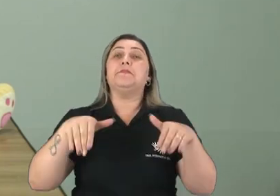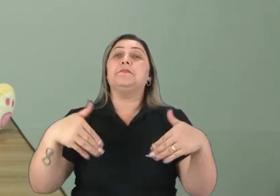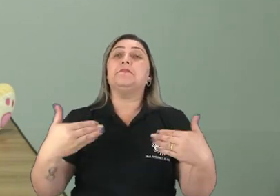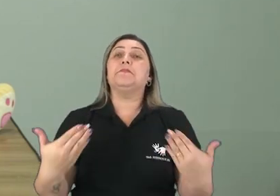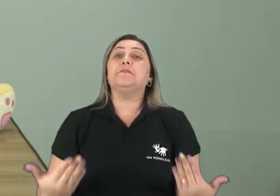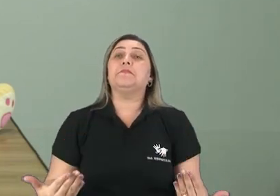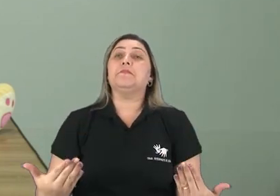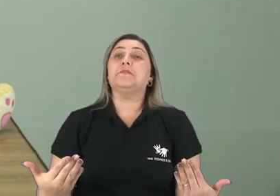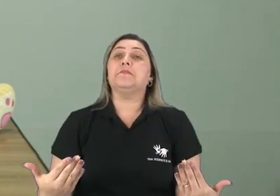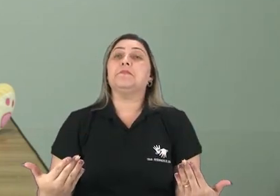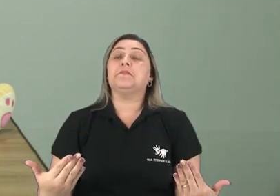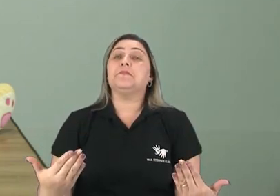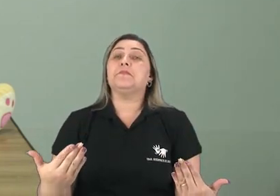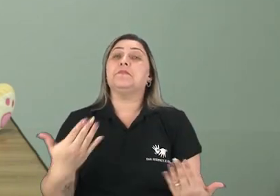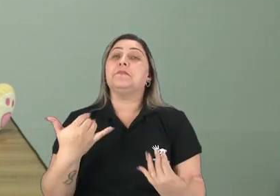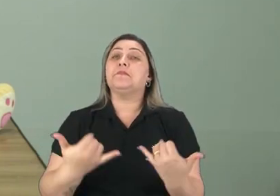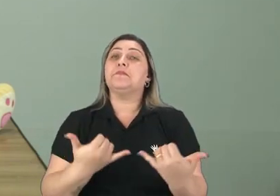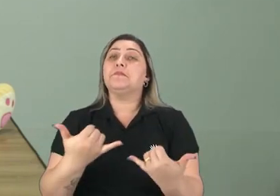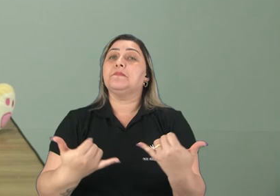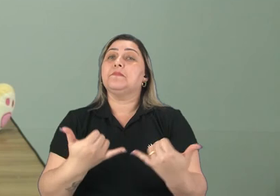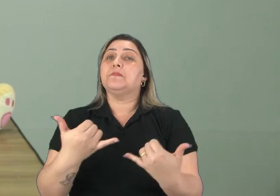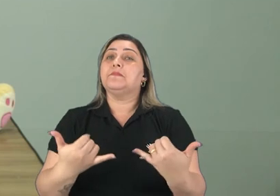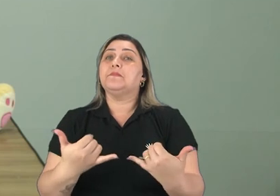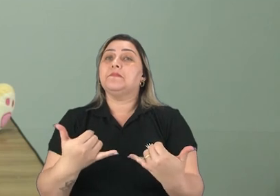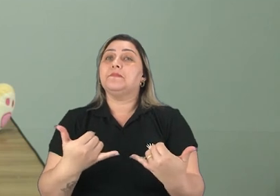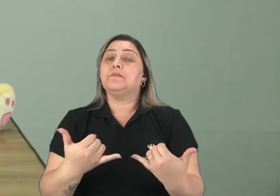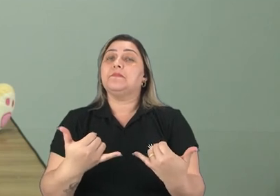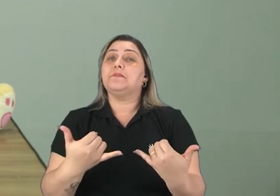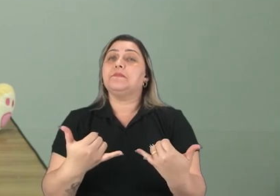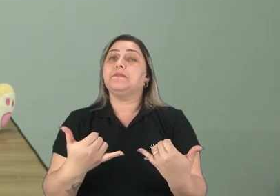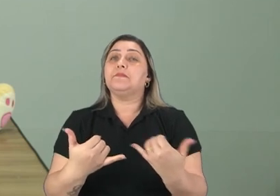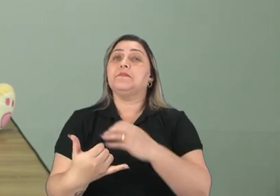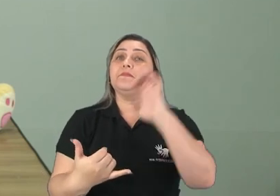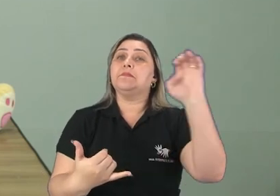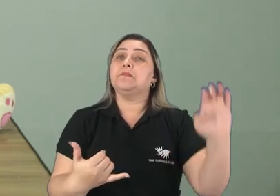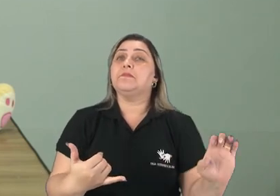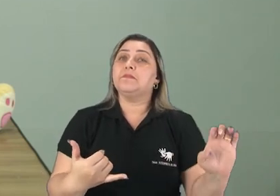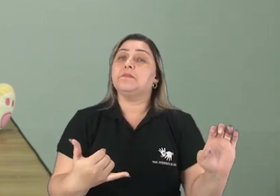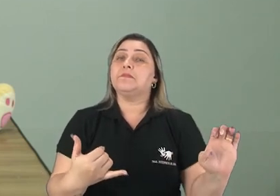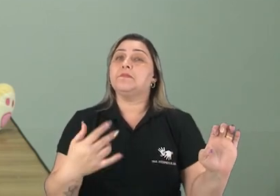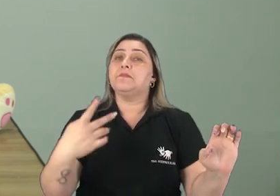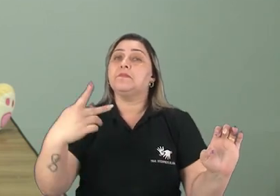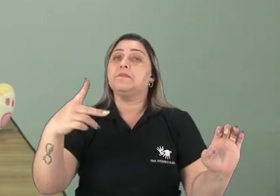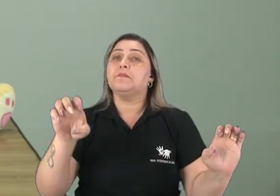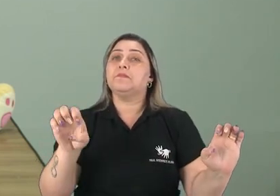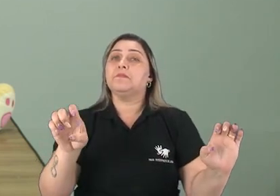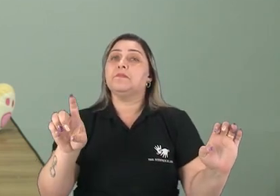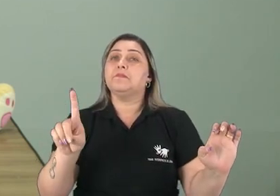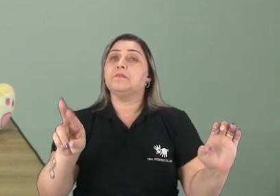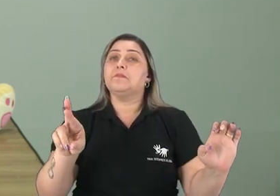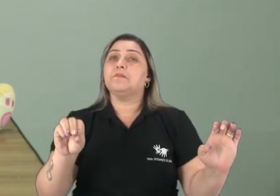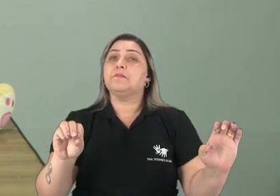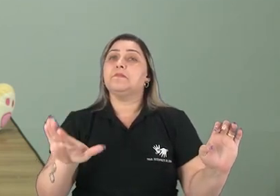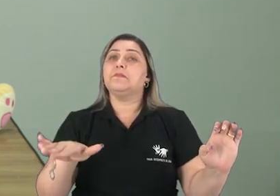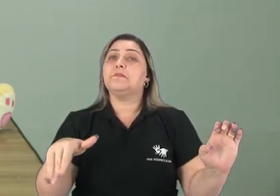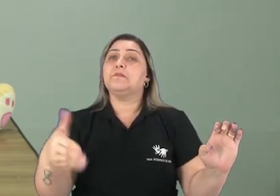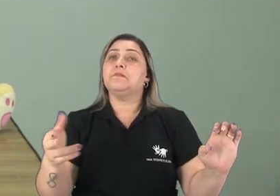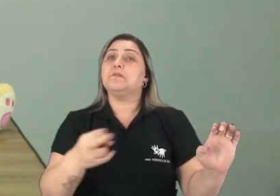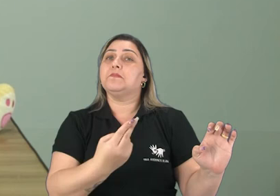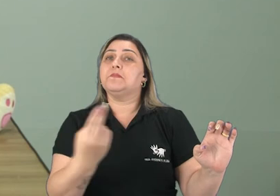é o brinquedo que está do lado esquerdo do Pedro? Qual é o nome deste